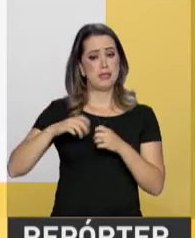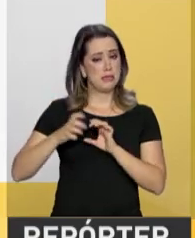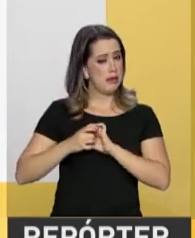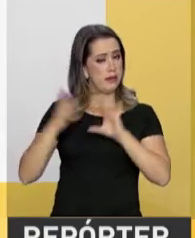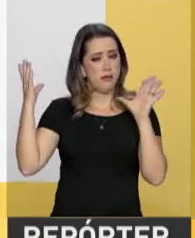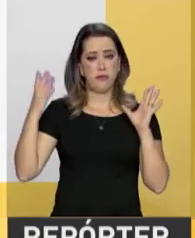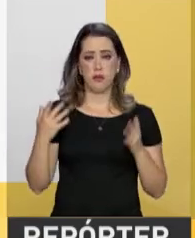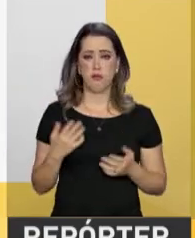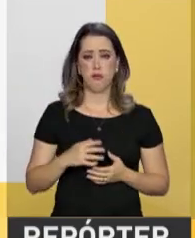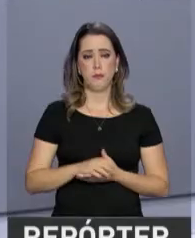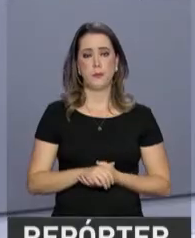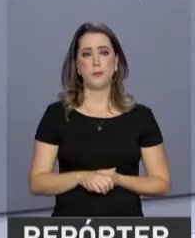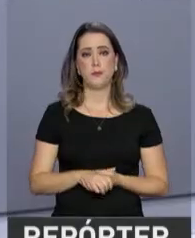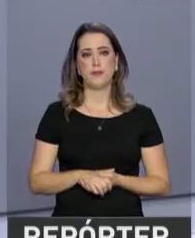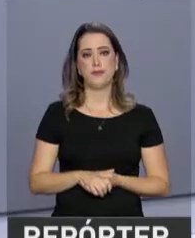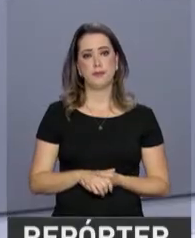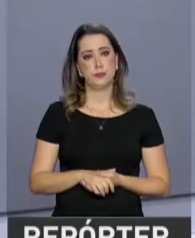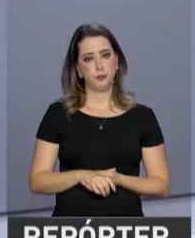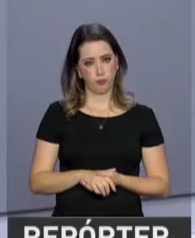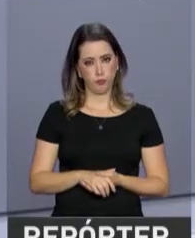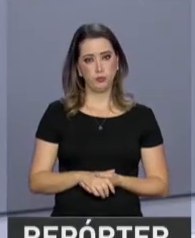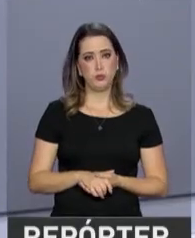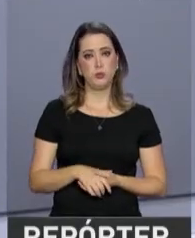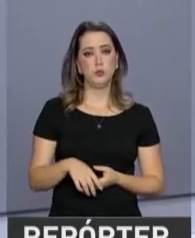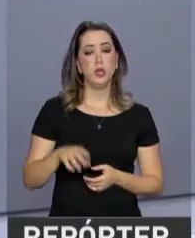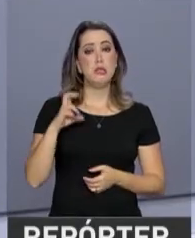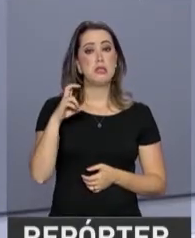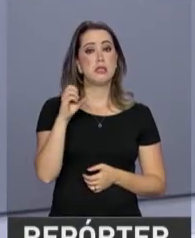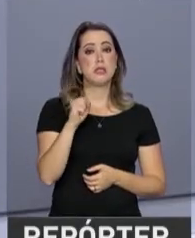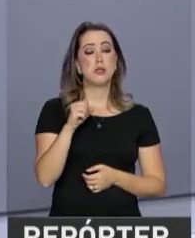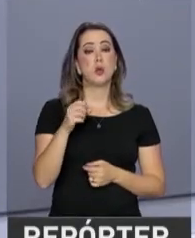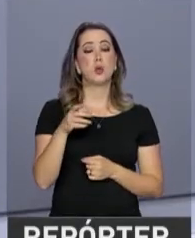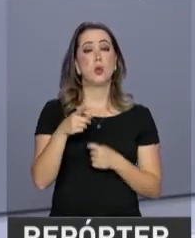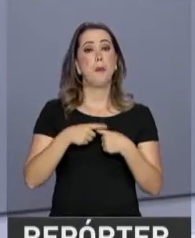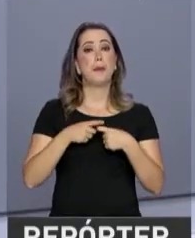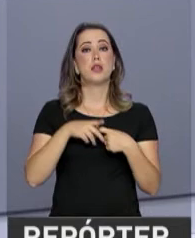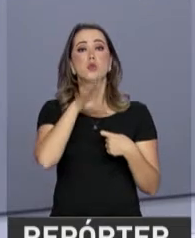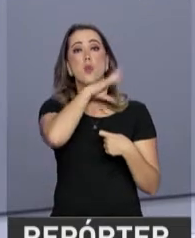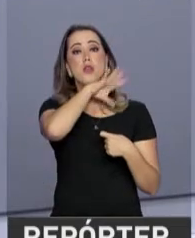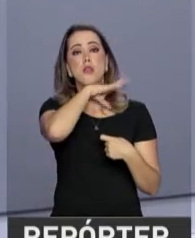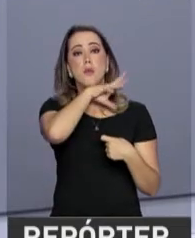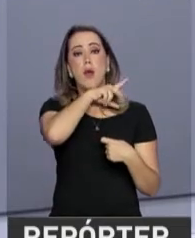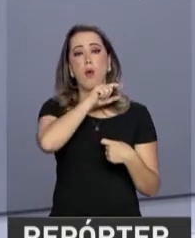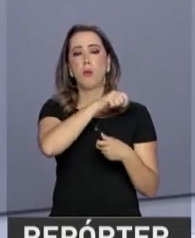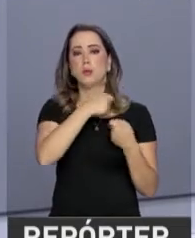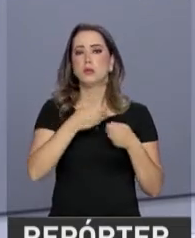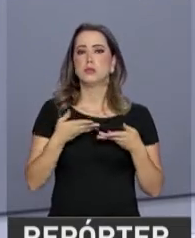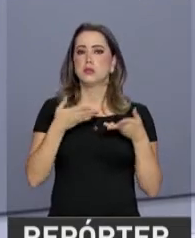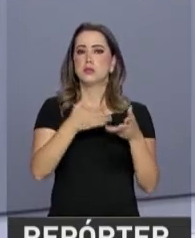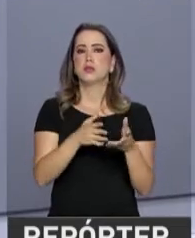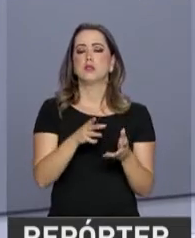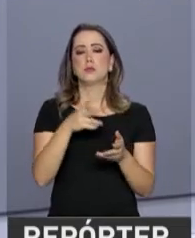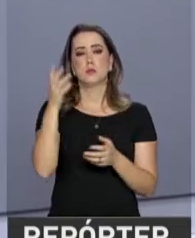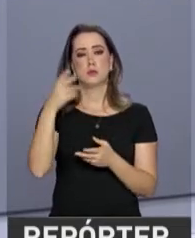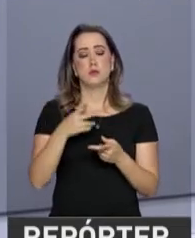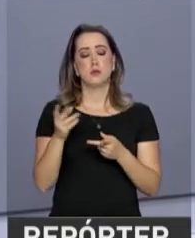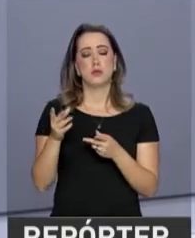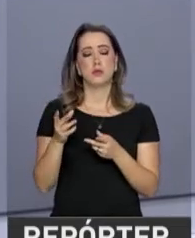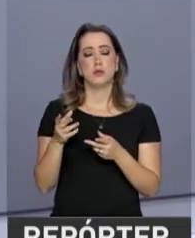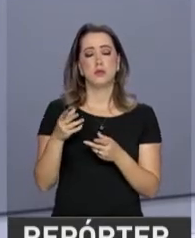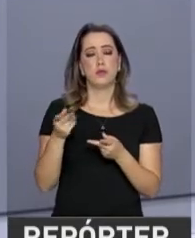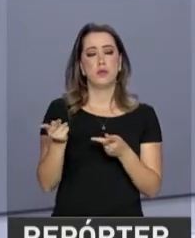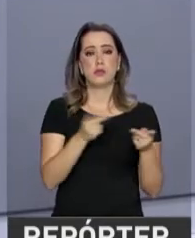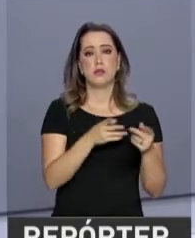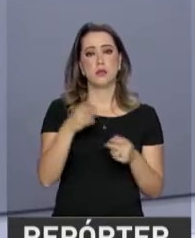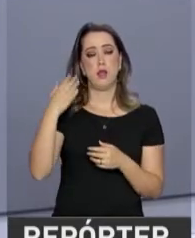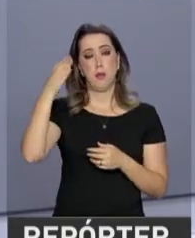livre entre os países. Ainda de acordo com o ministro, 58 médicos veterinários vão ser alocados no Paraná para resolver problemas